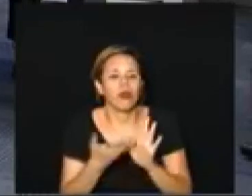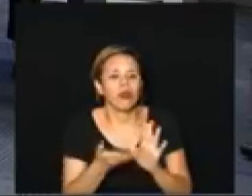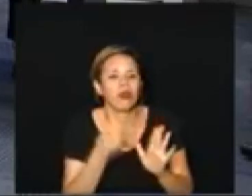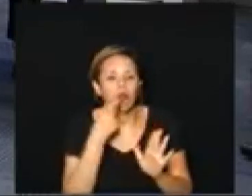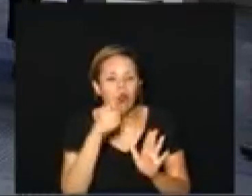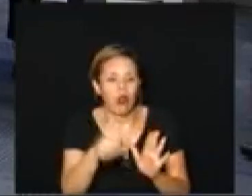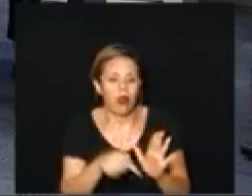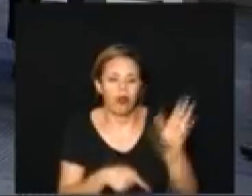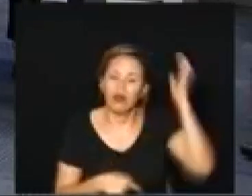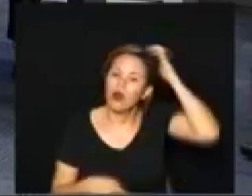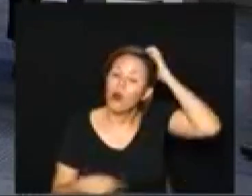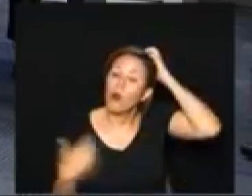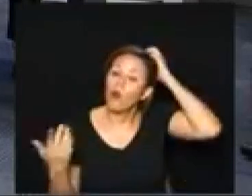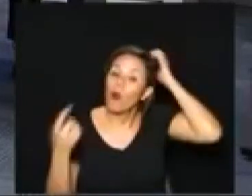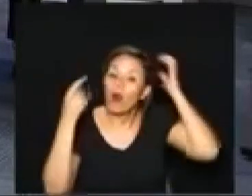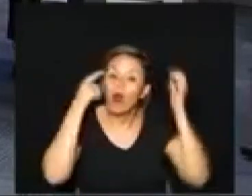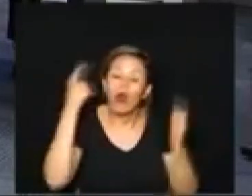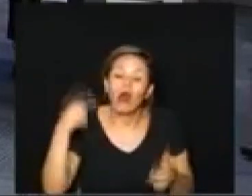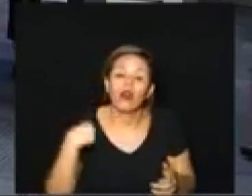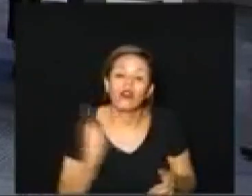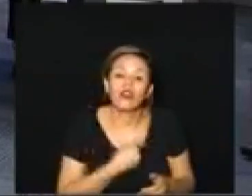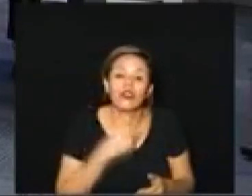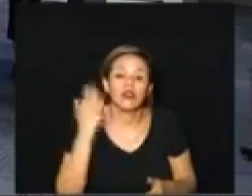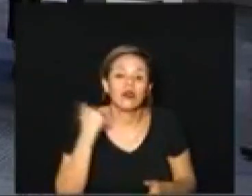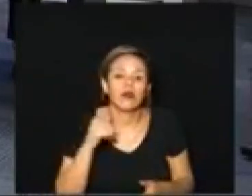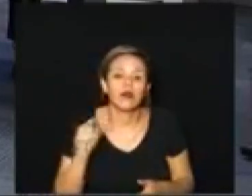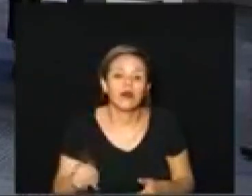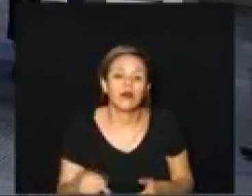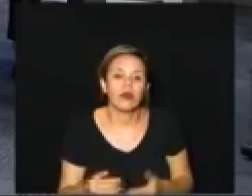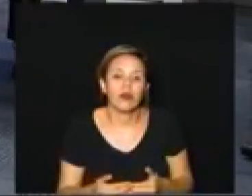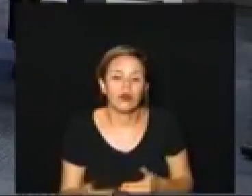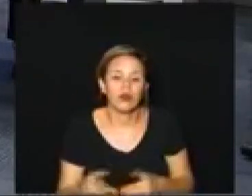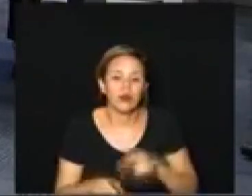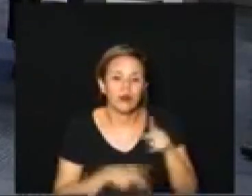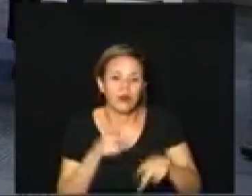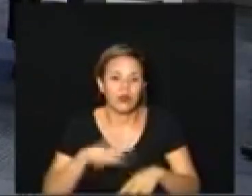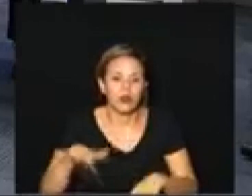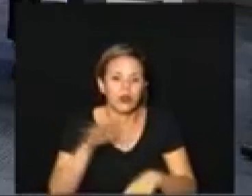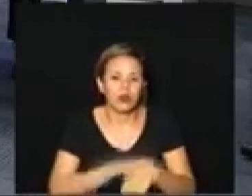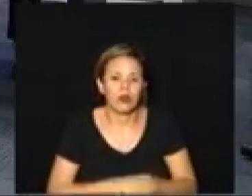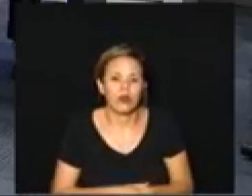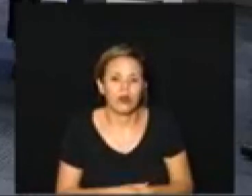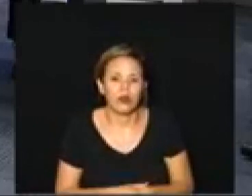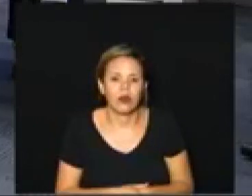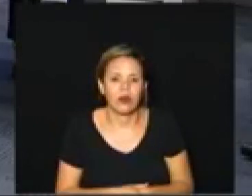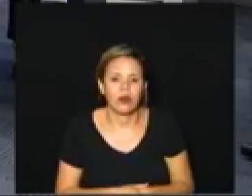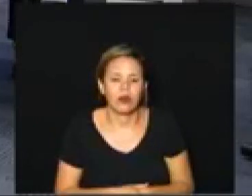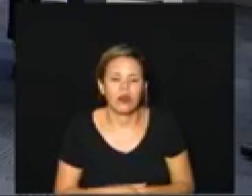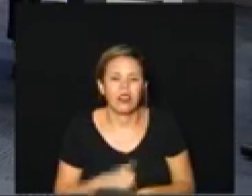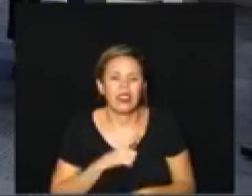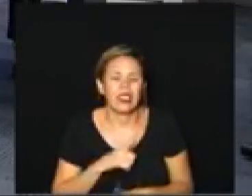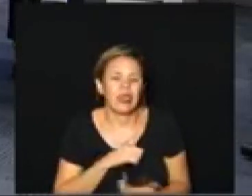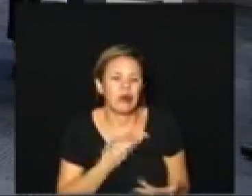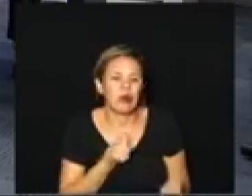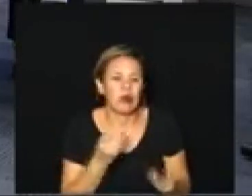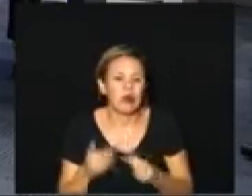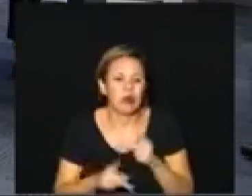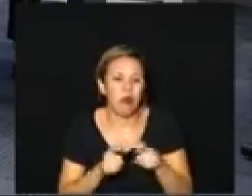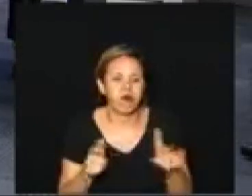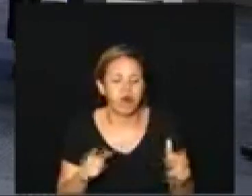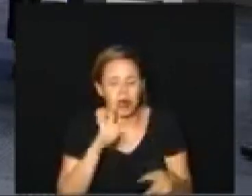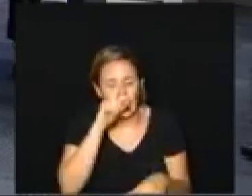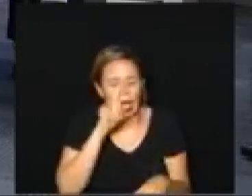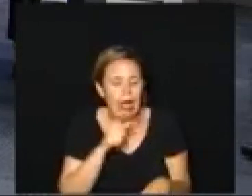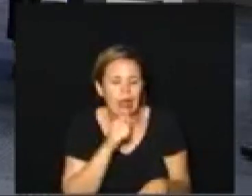acabou de falar. E qual a ideia? A ideia é a gente saber se a nossa população é muito vulnerável, quer dizer, se muito